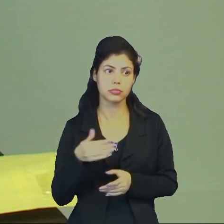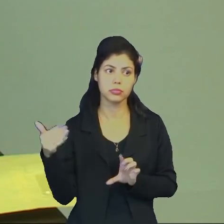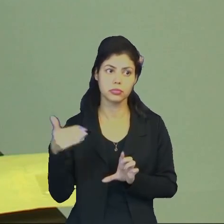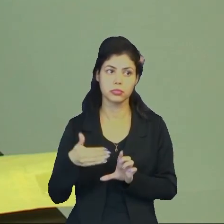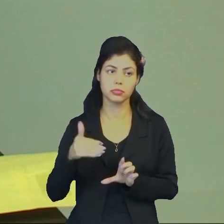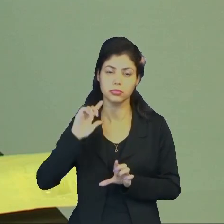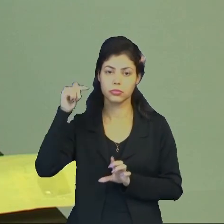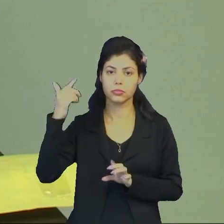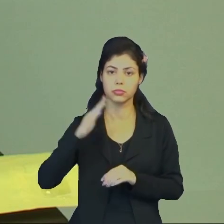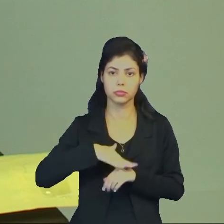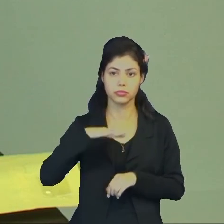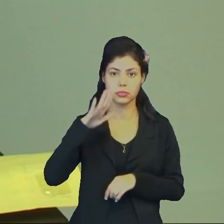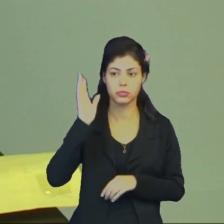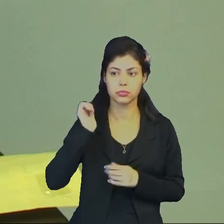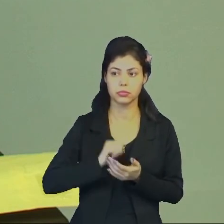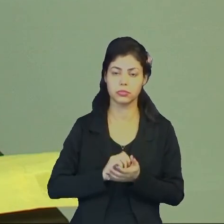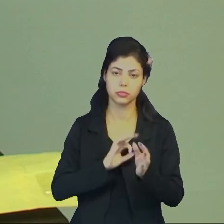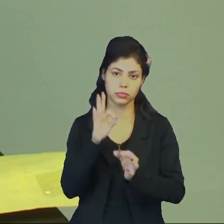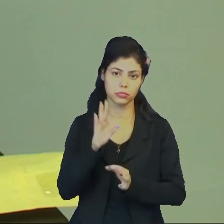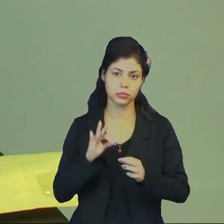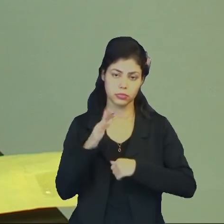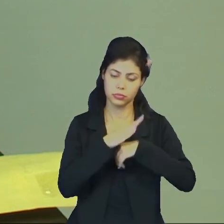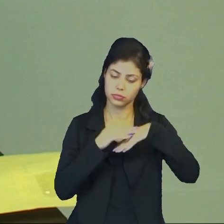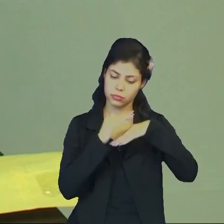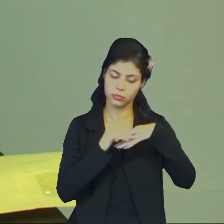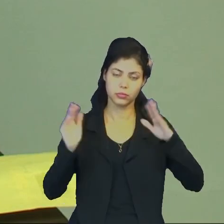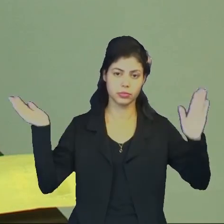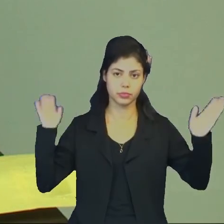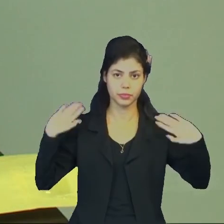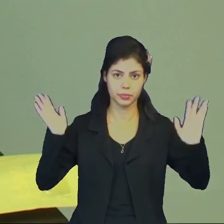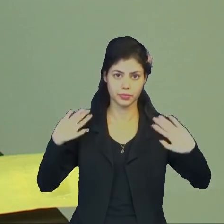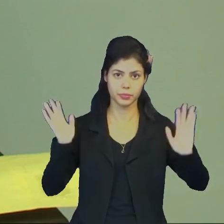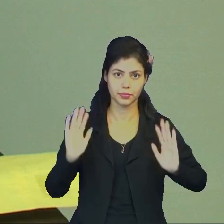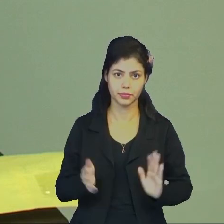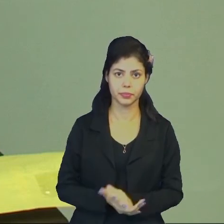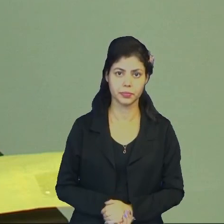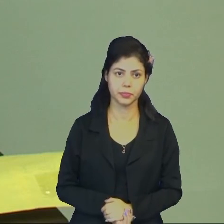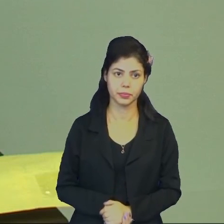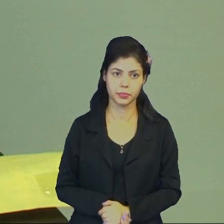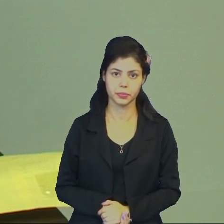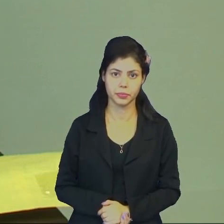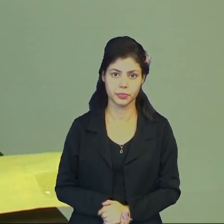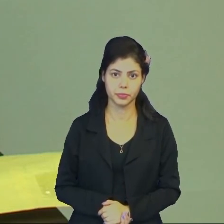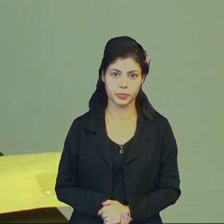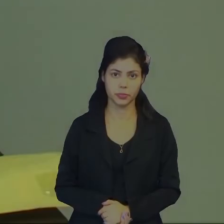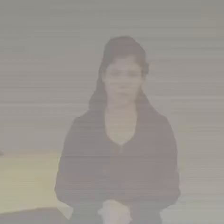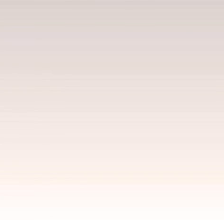acessar essa aula e muitas outras que a gente tem preparado com carinho para vocês. Até a próxima. Tchau, tchau.